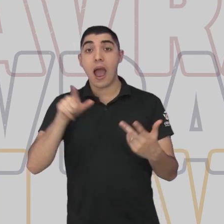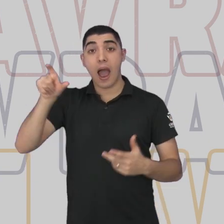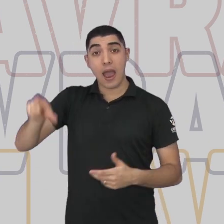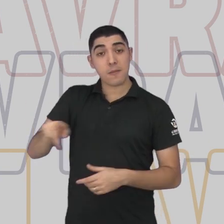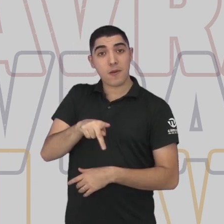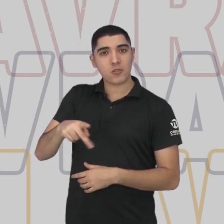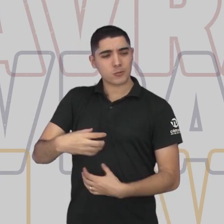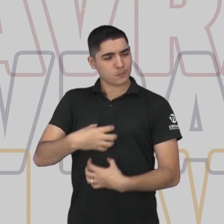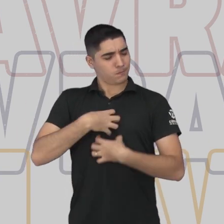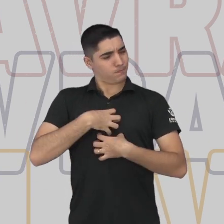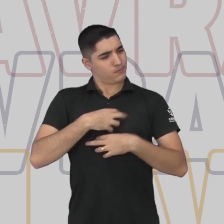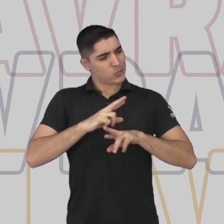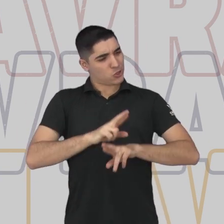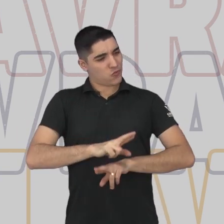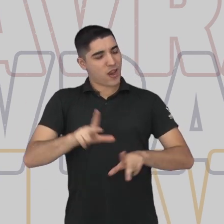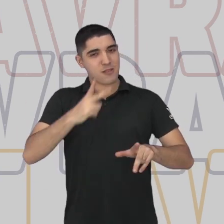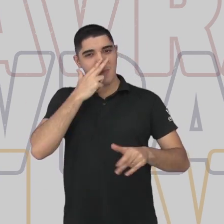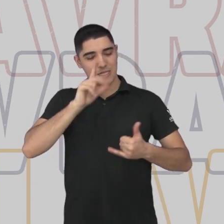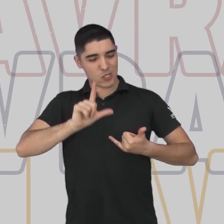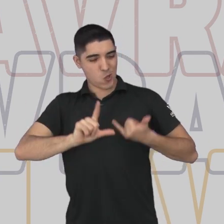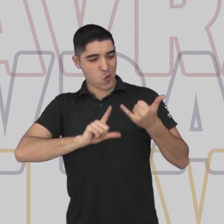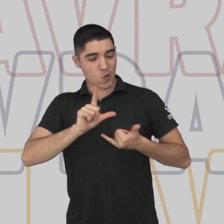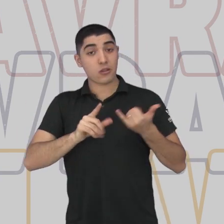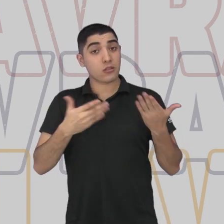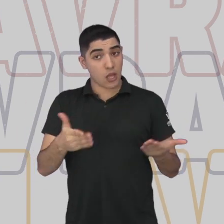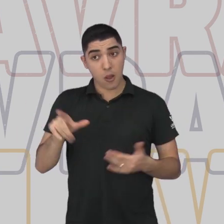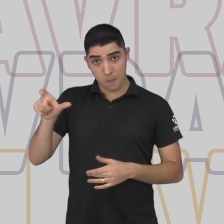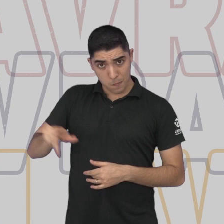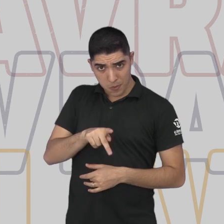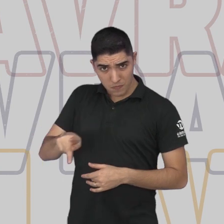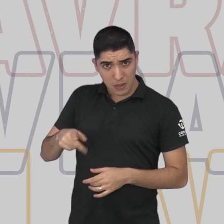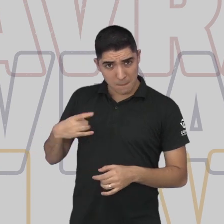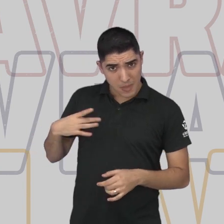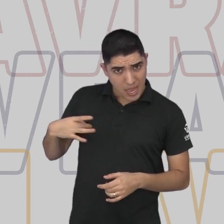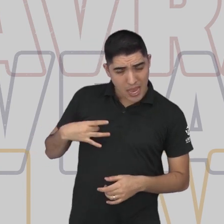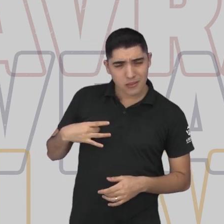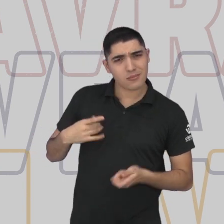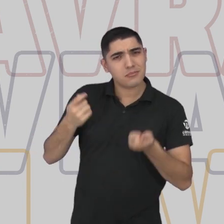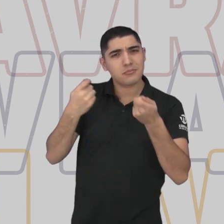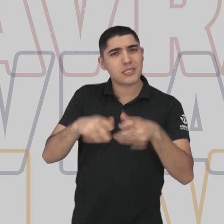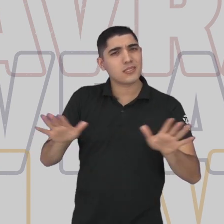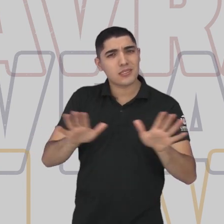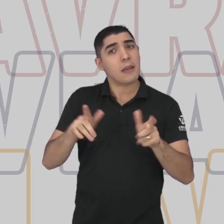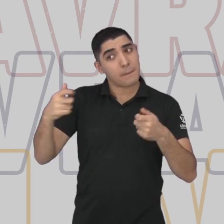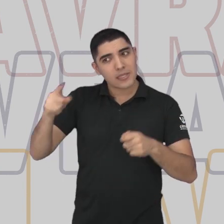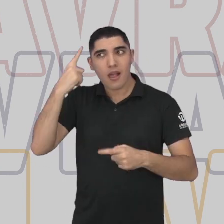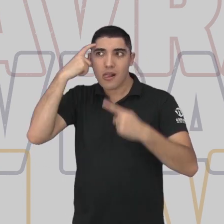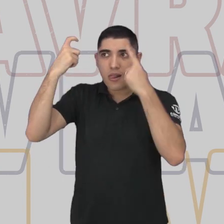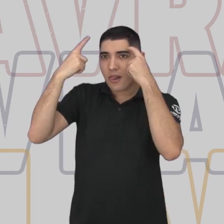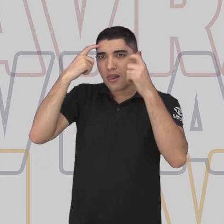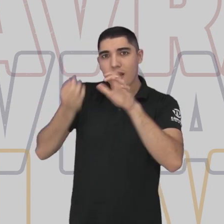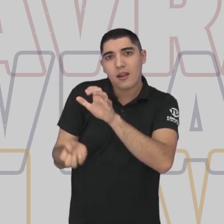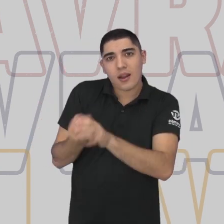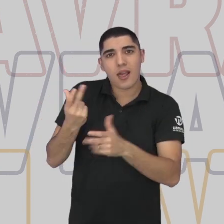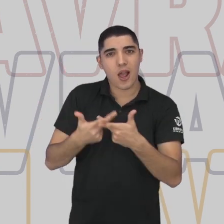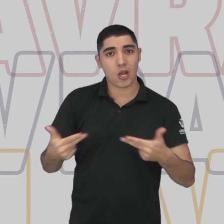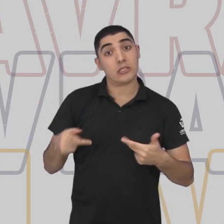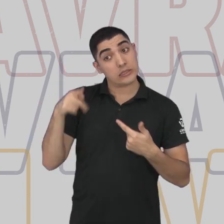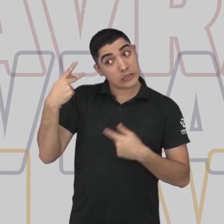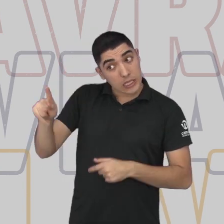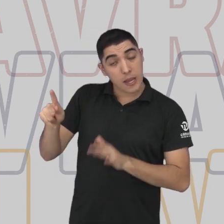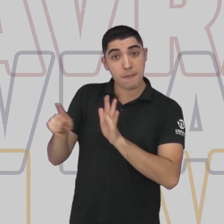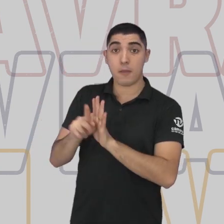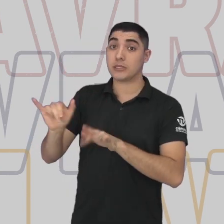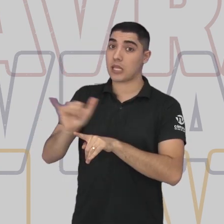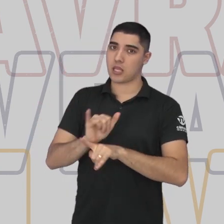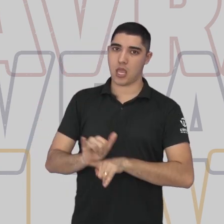E isso fez despertar nela essa diferença, nesse lúdico. Então, o professor não pode ter medo, né? Ele tem que criar.